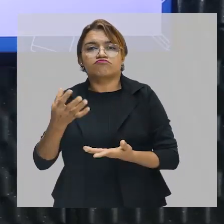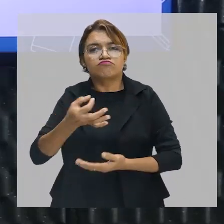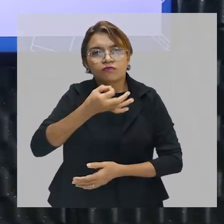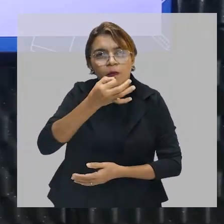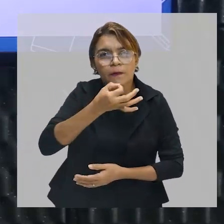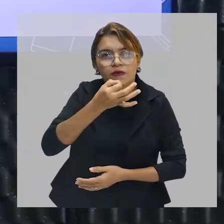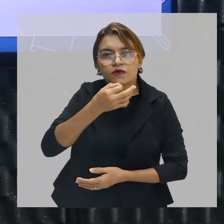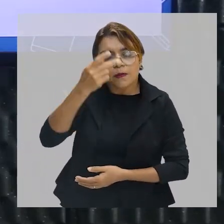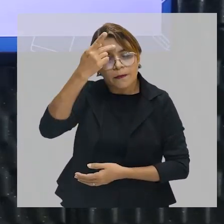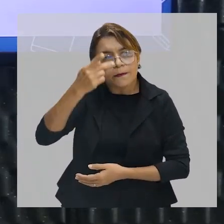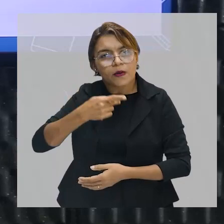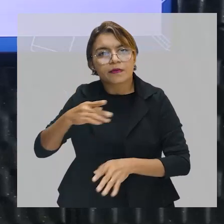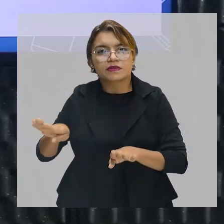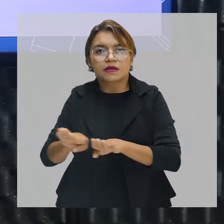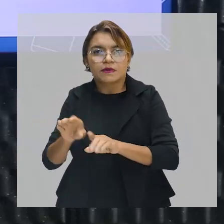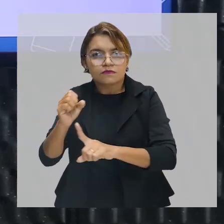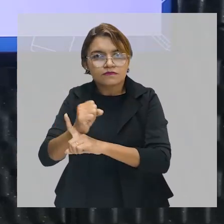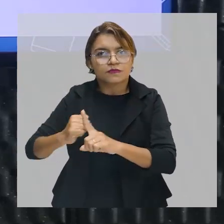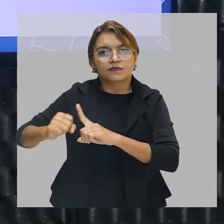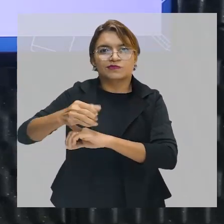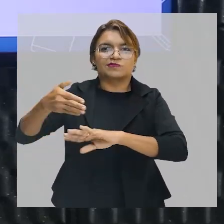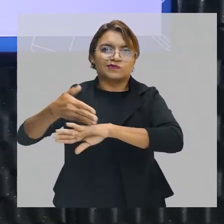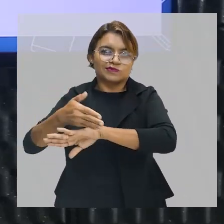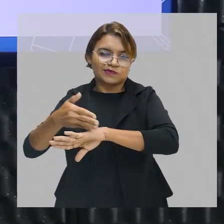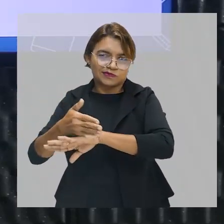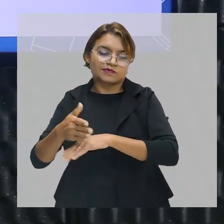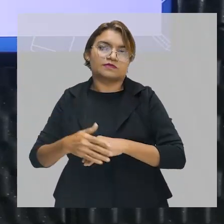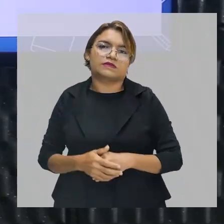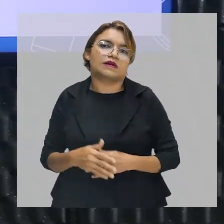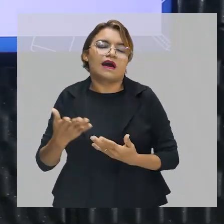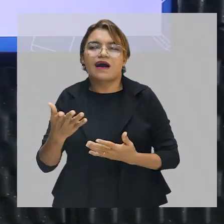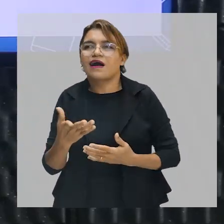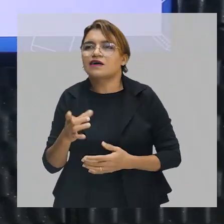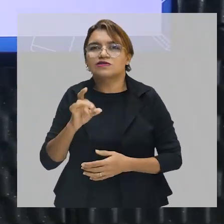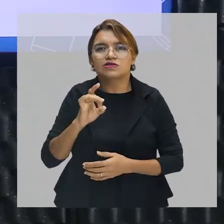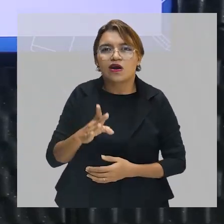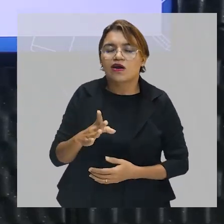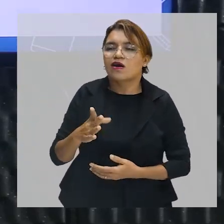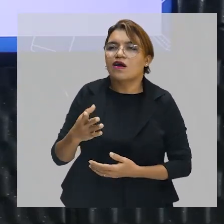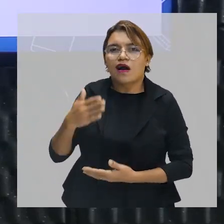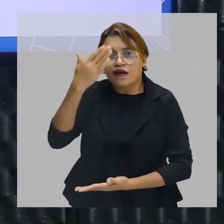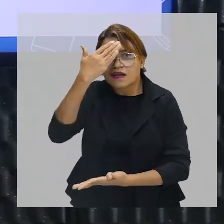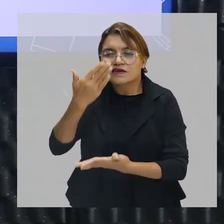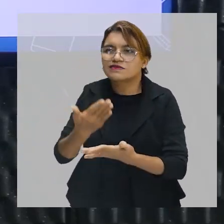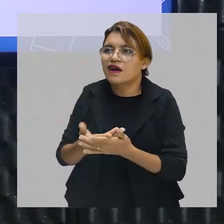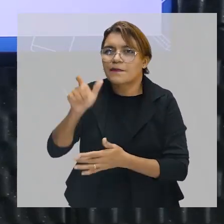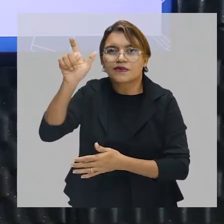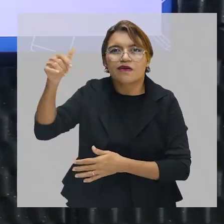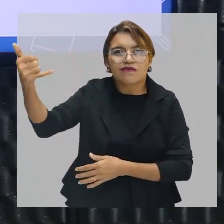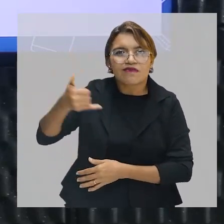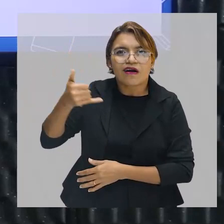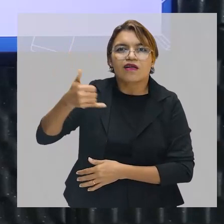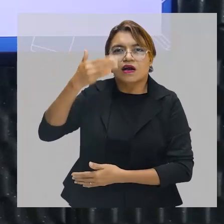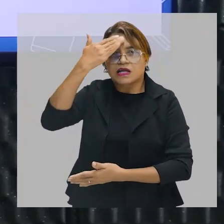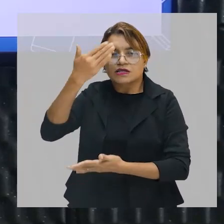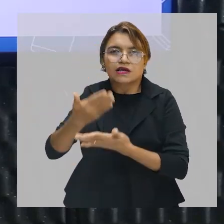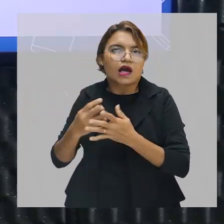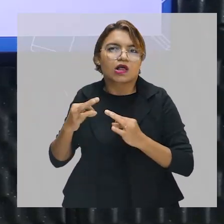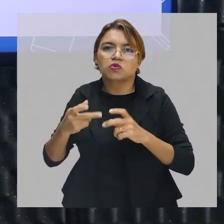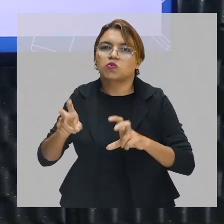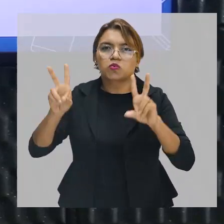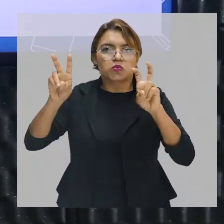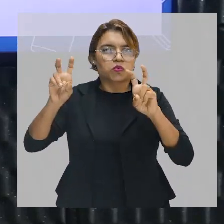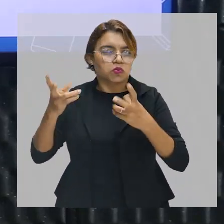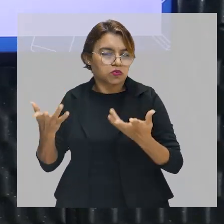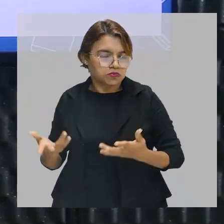e participação social maior. E não apenas vá junto com os outros, porque todo mundo falou determinado assunto ou